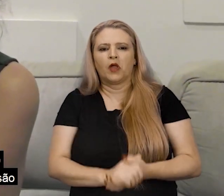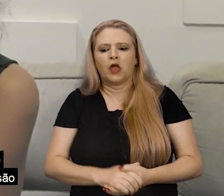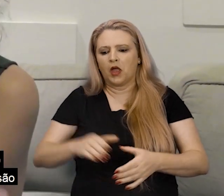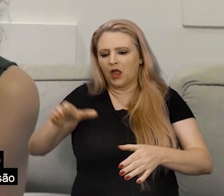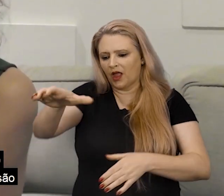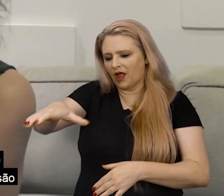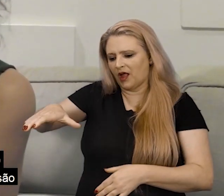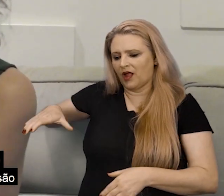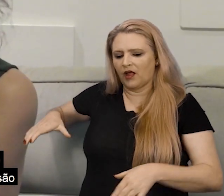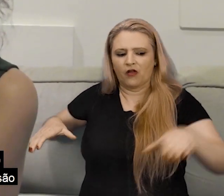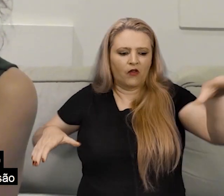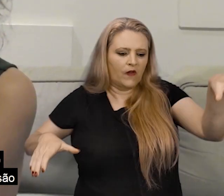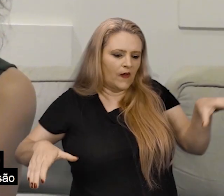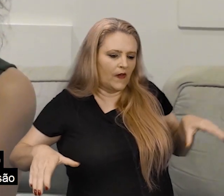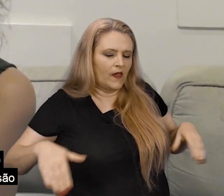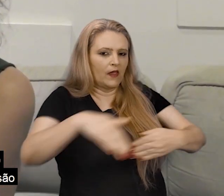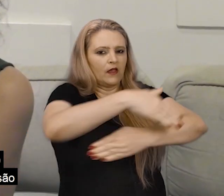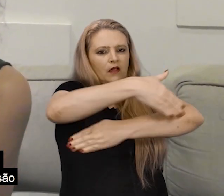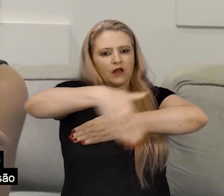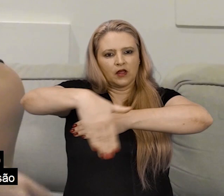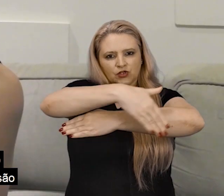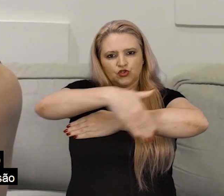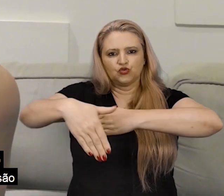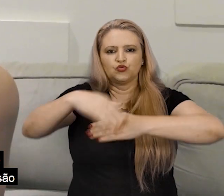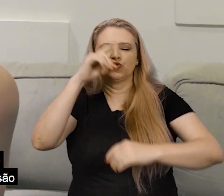muitos buracos,